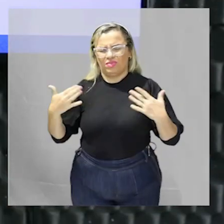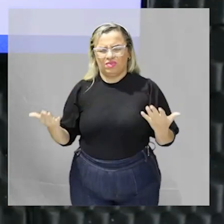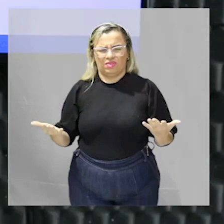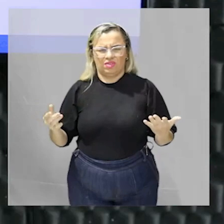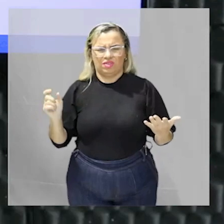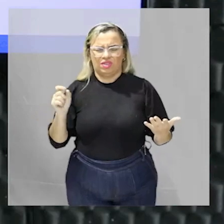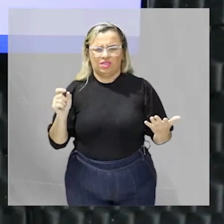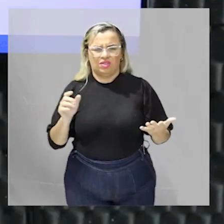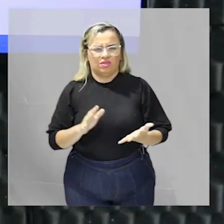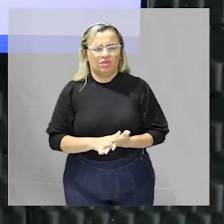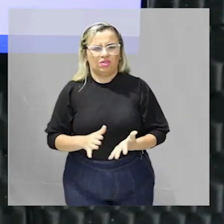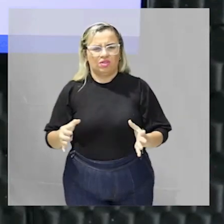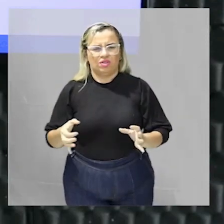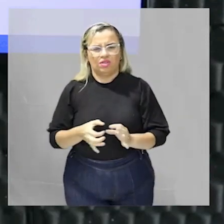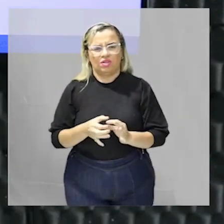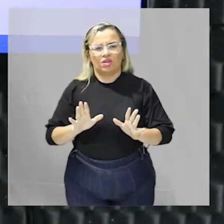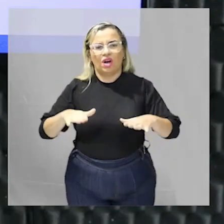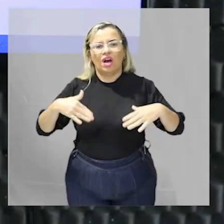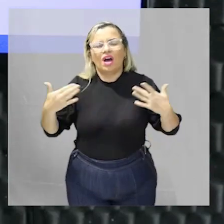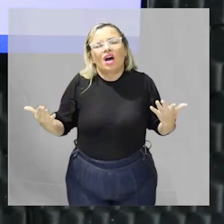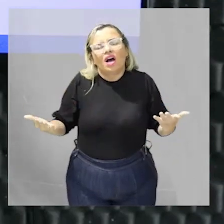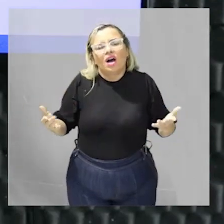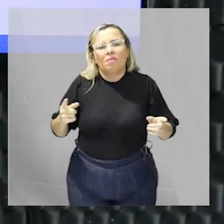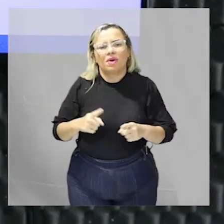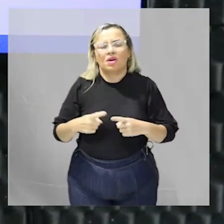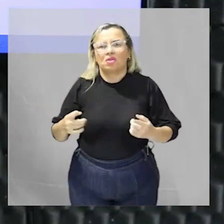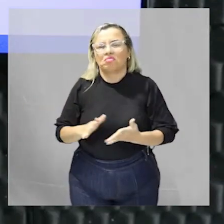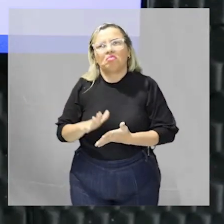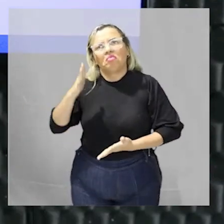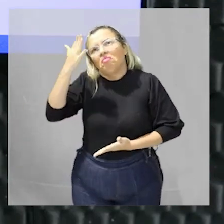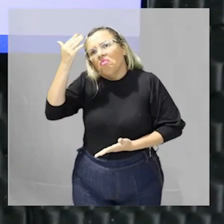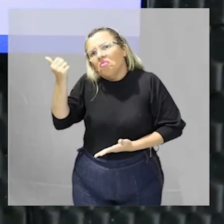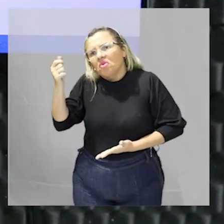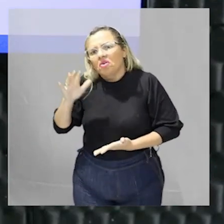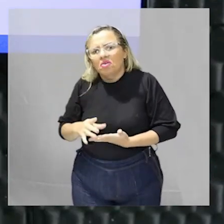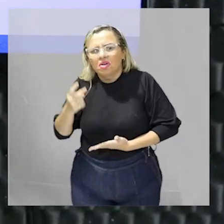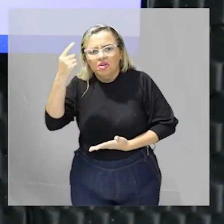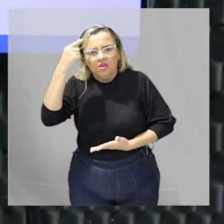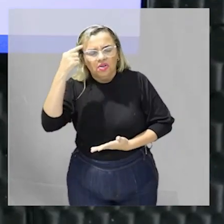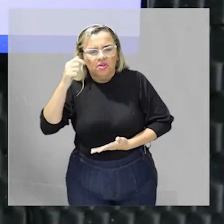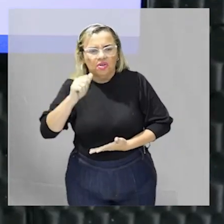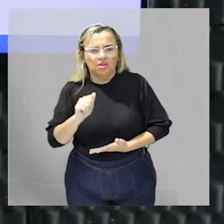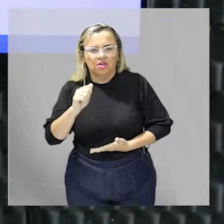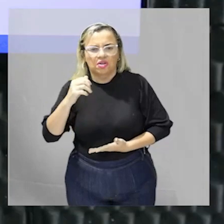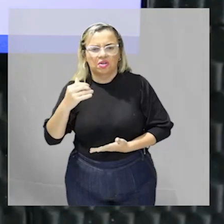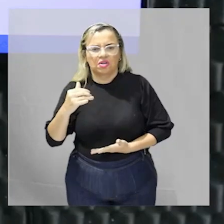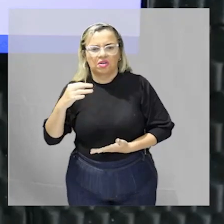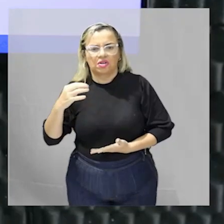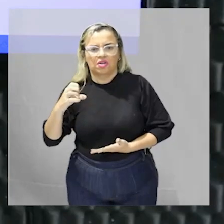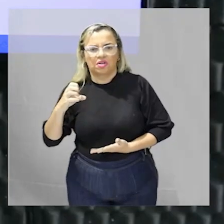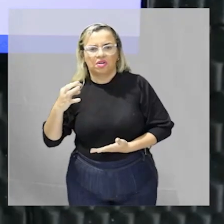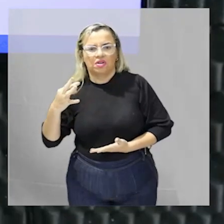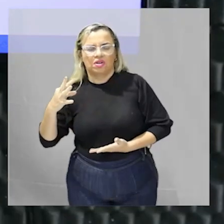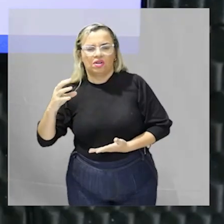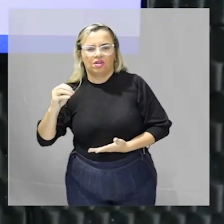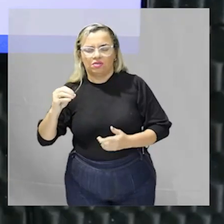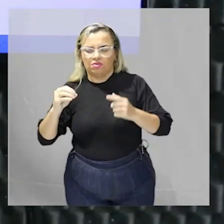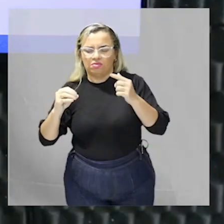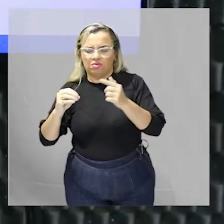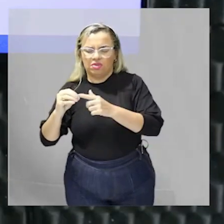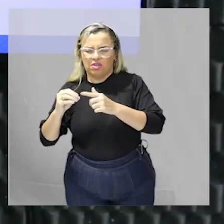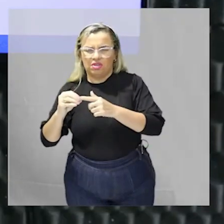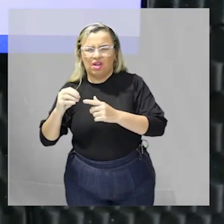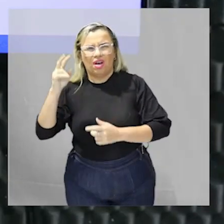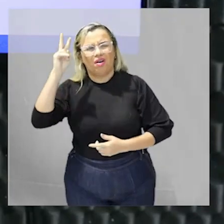muito aí. Mas eu não sei o que quer dizer acierto, porque quando eu penso em acerto, eu me lembro de português, acerto de